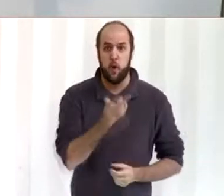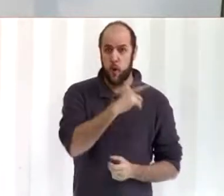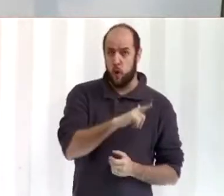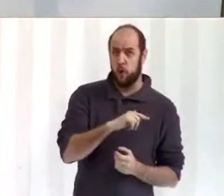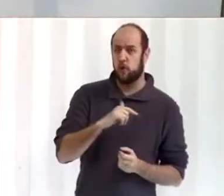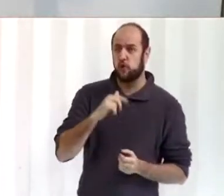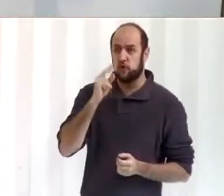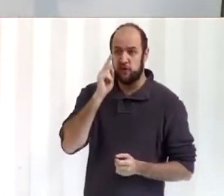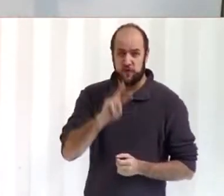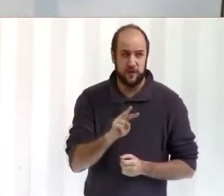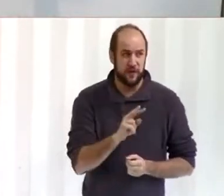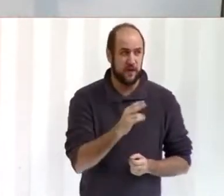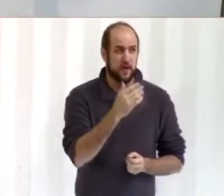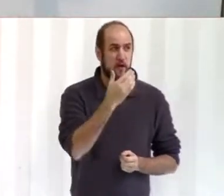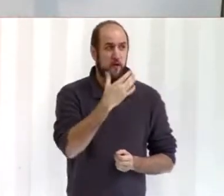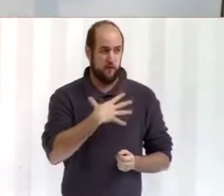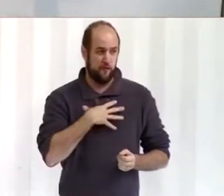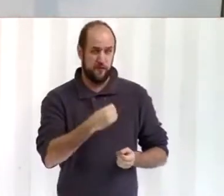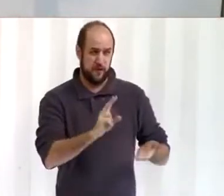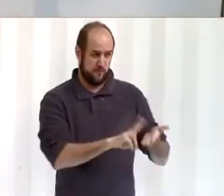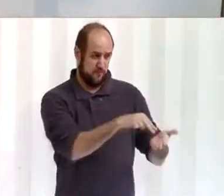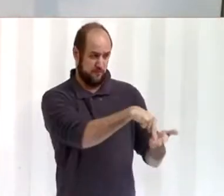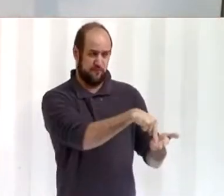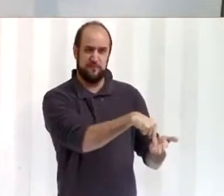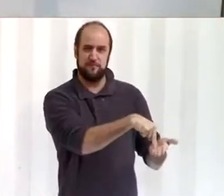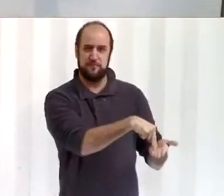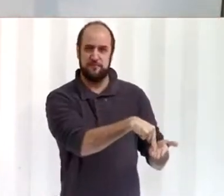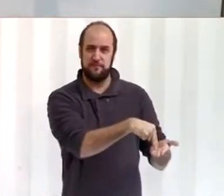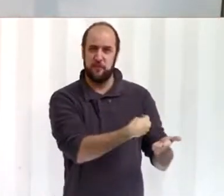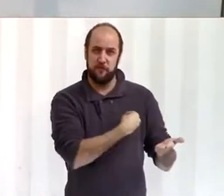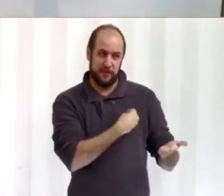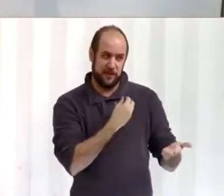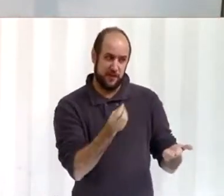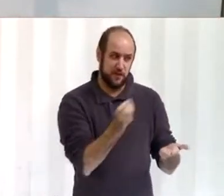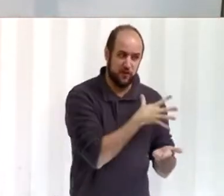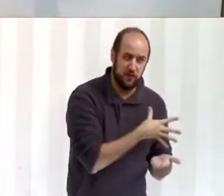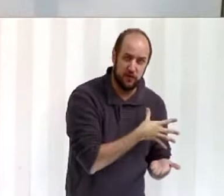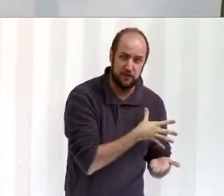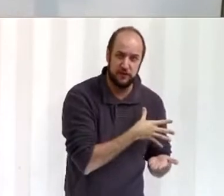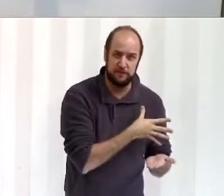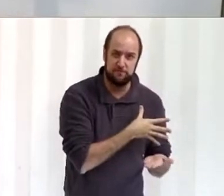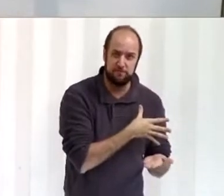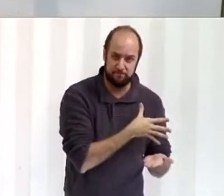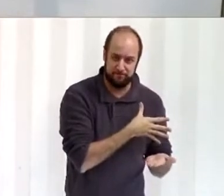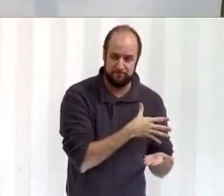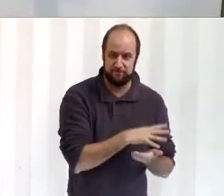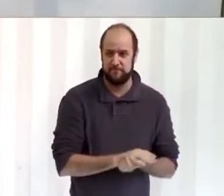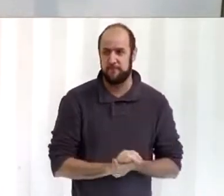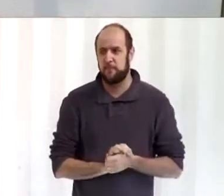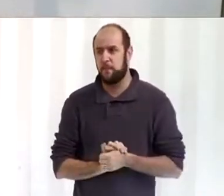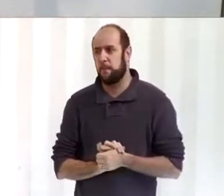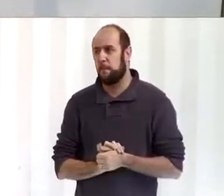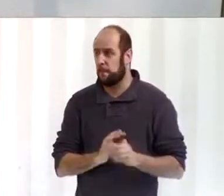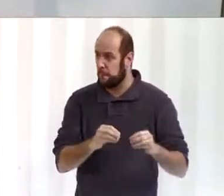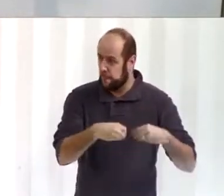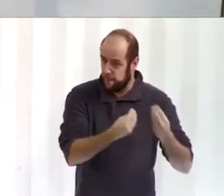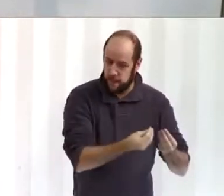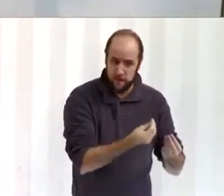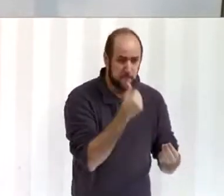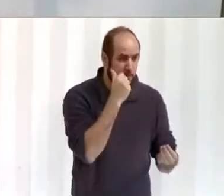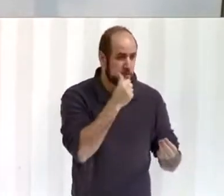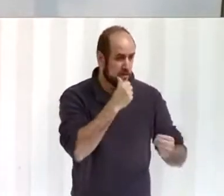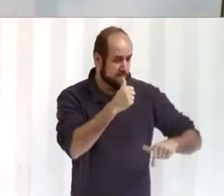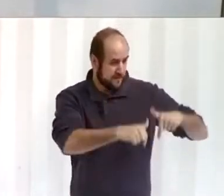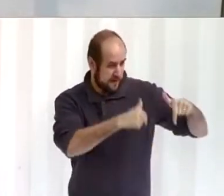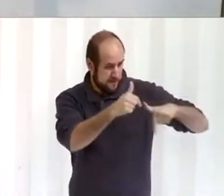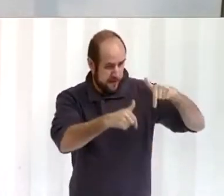ressuscitando o filho da sunamita, dando-lhe um filho. providenciando para que ela